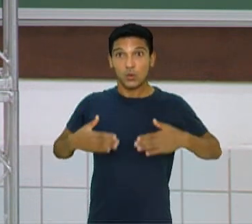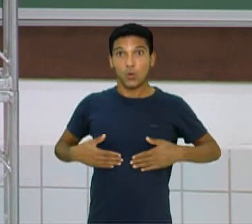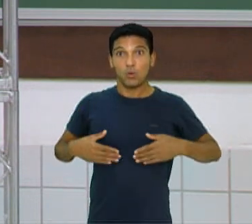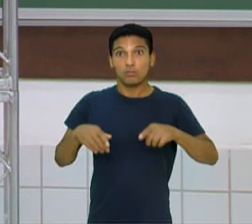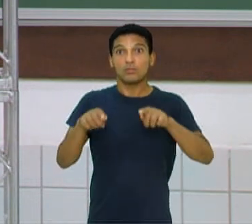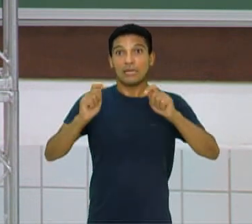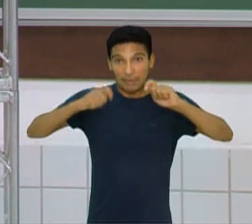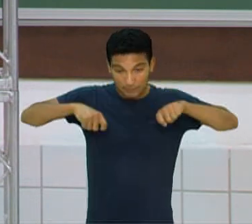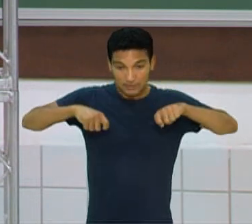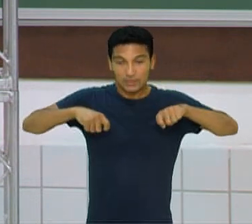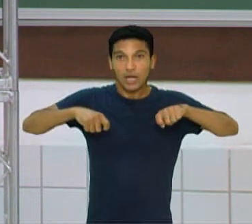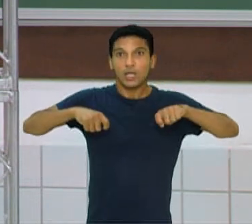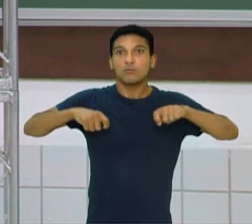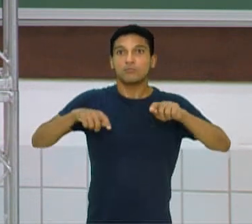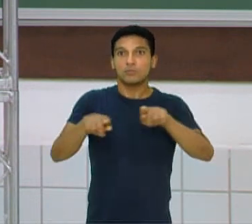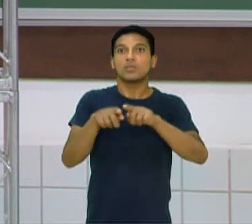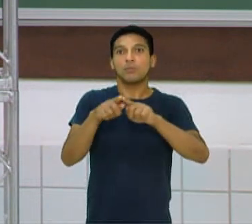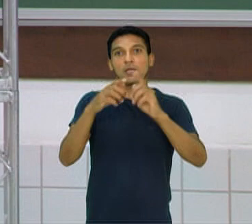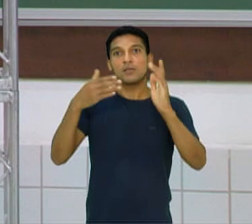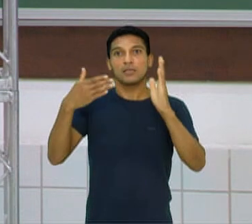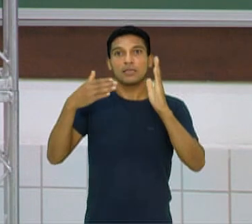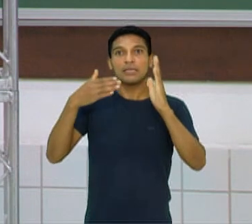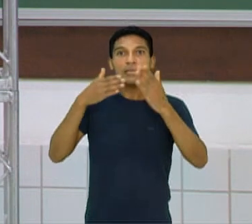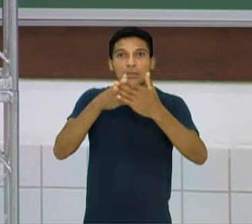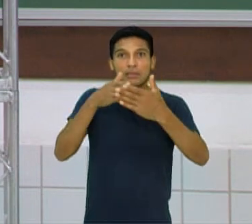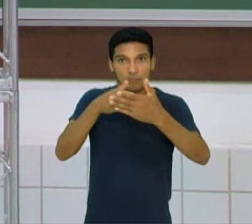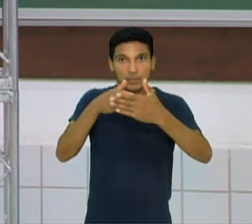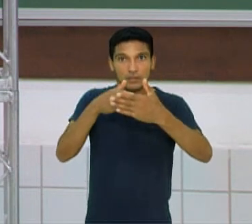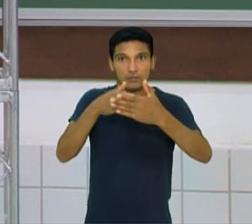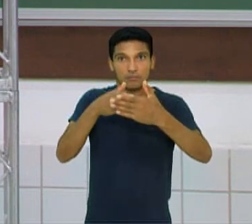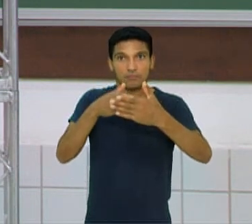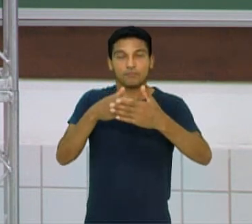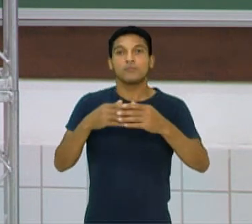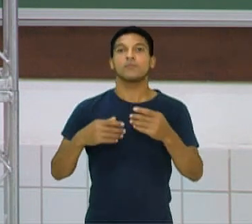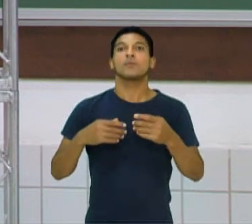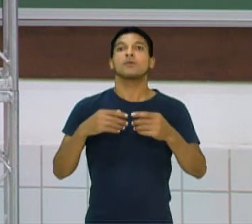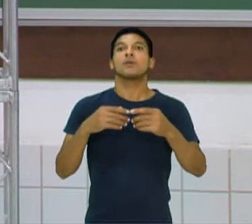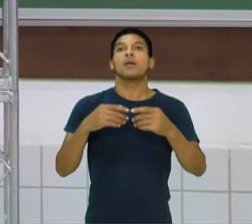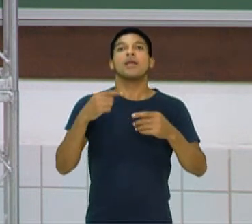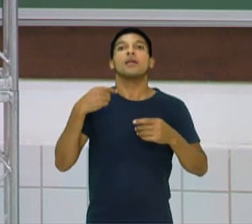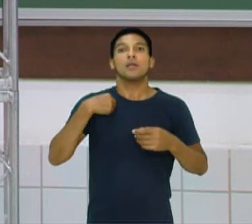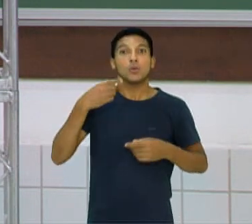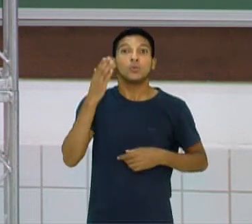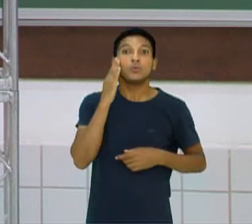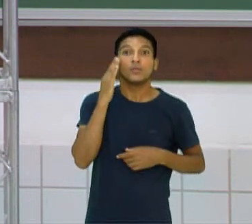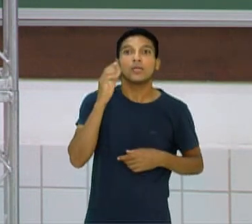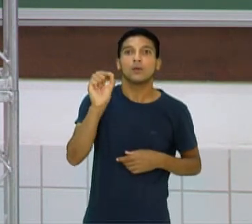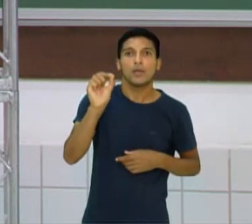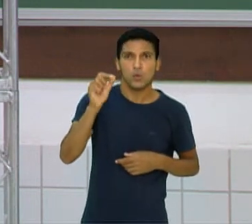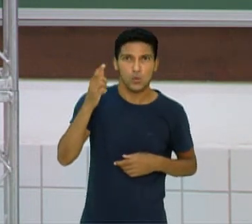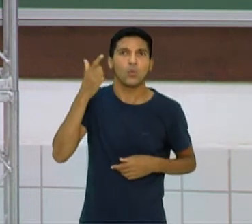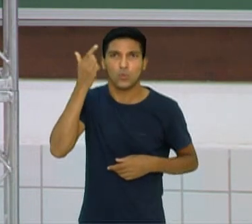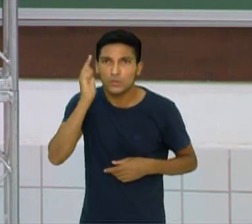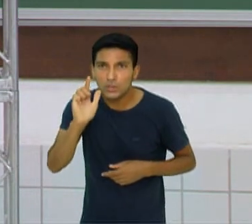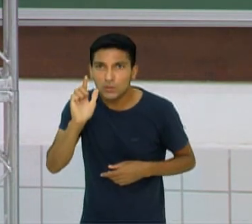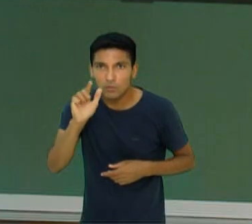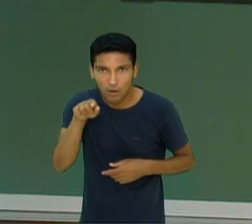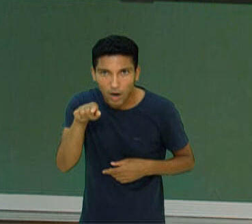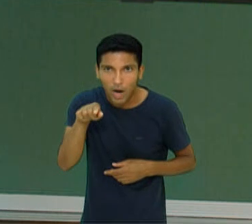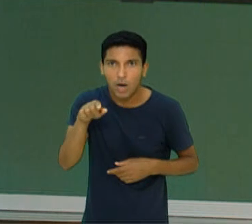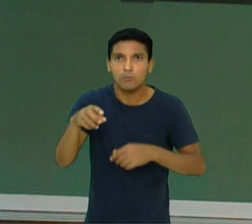limites. Isso que é o autoconhecimento corporal. Eu sei o que eu consigo fazer e o que eu não consigo fazer,